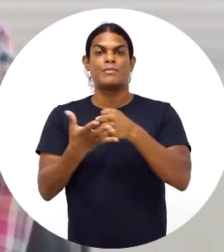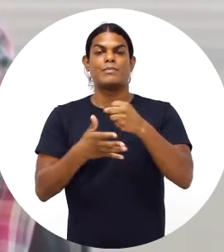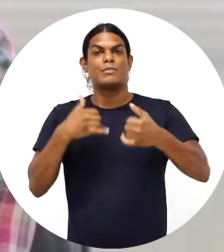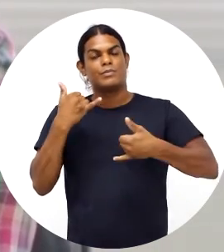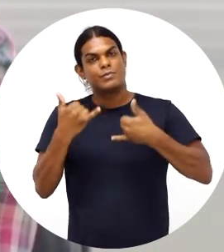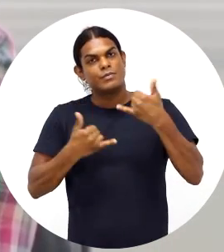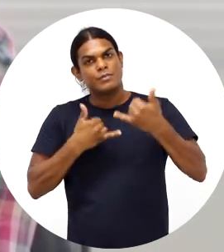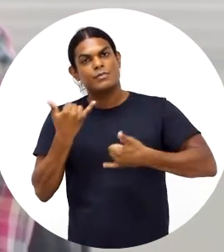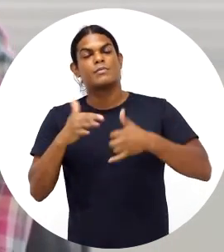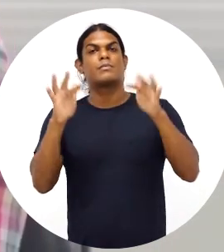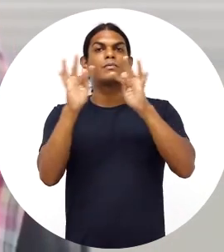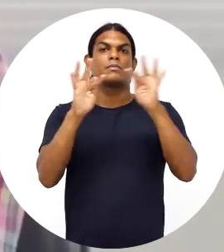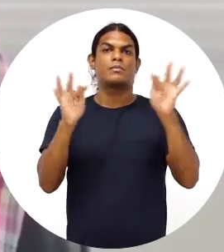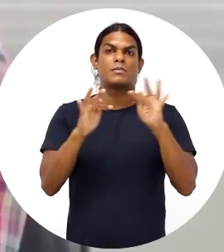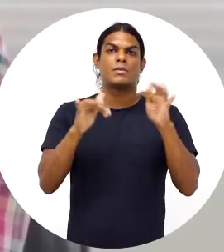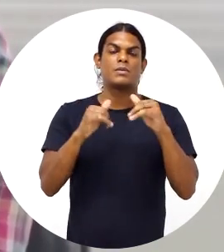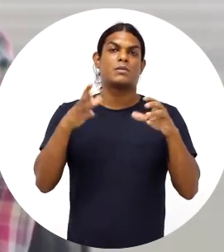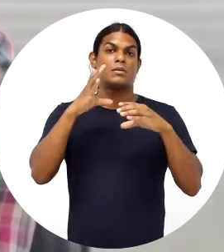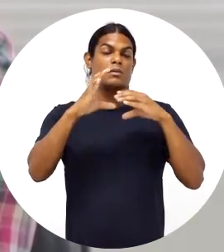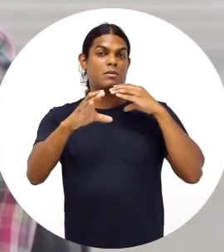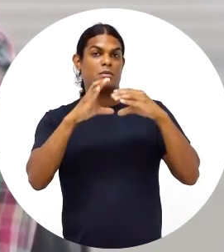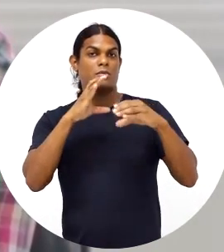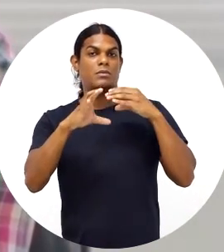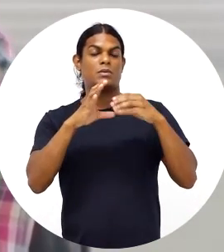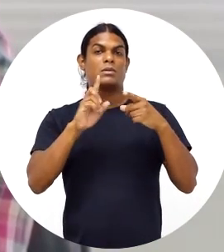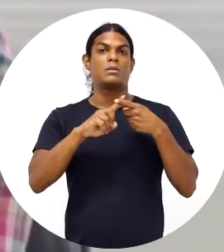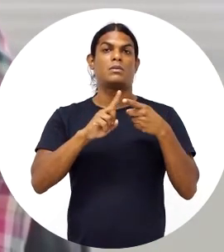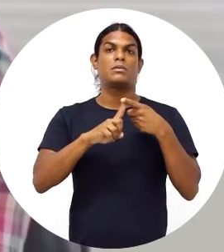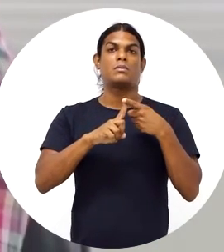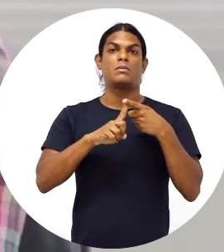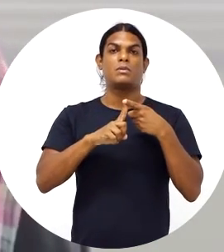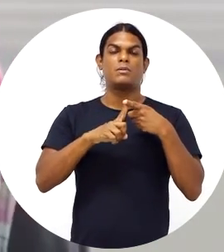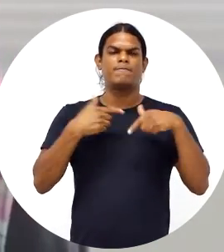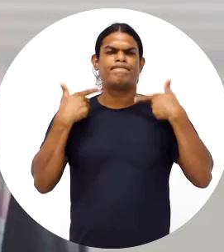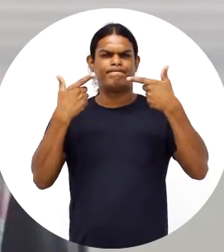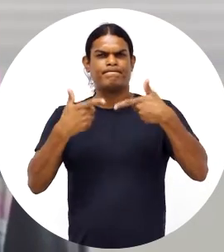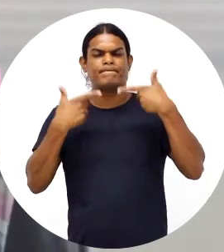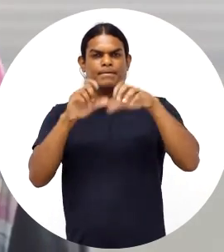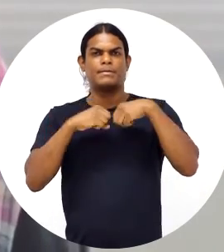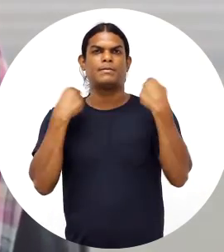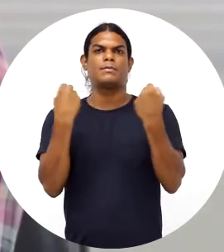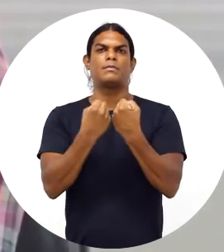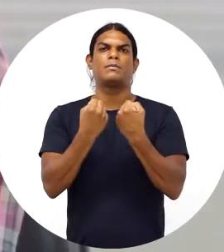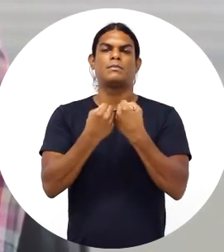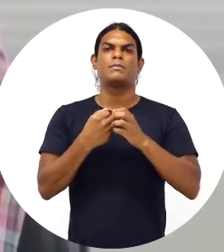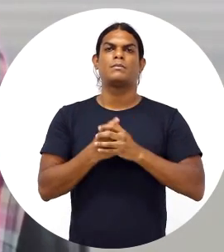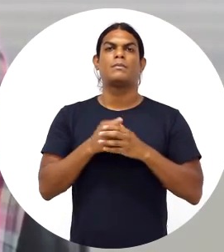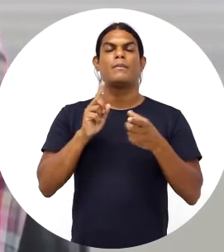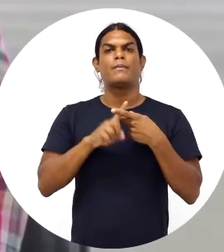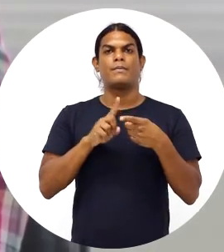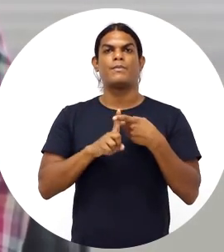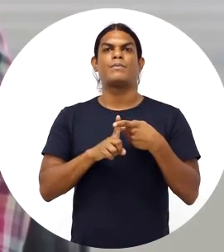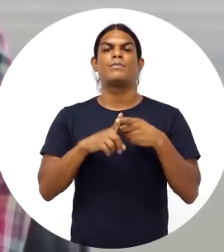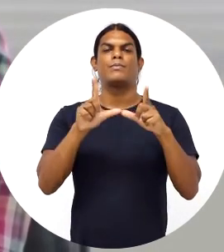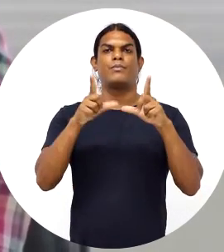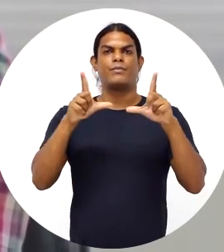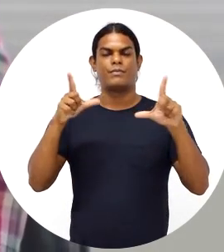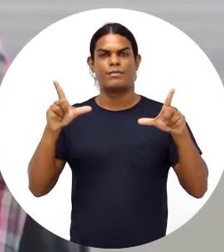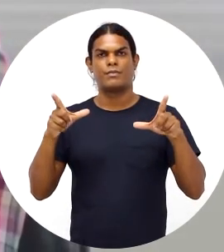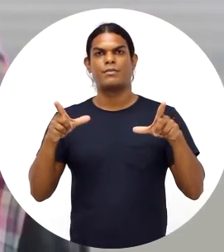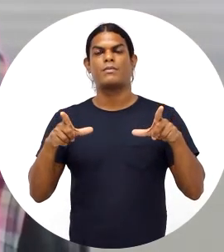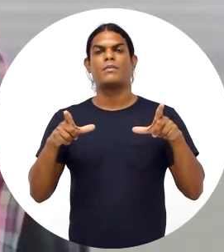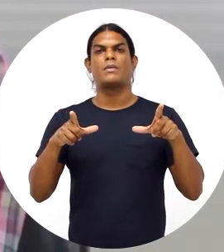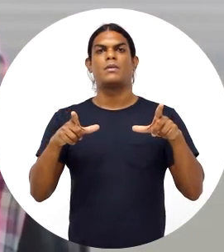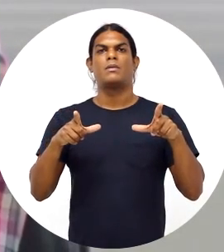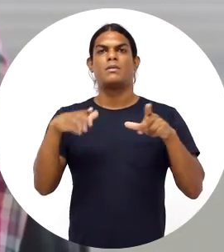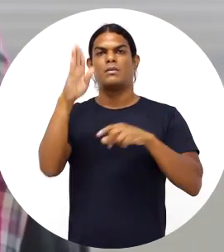sentimentos, comunicar e fazer denúncia social. É importante lembrar também que a literatura brasileira